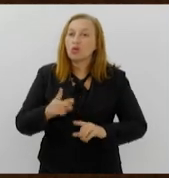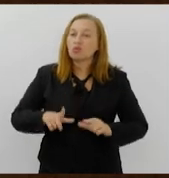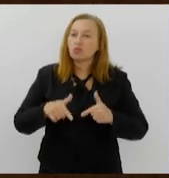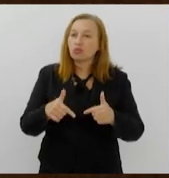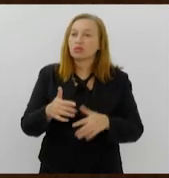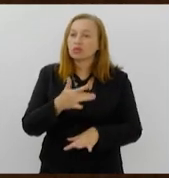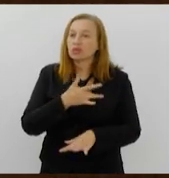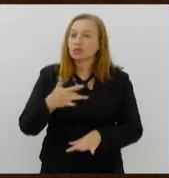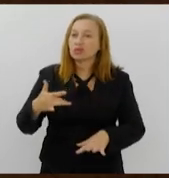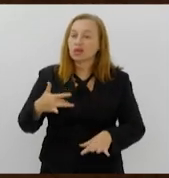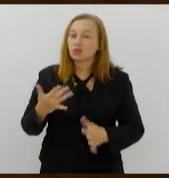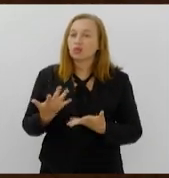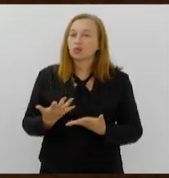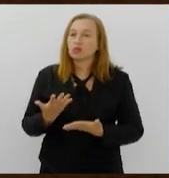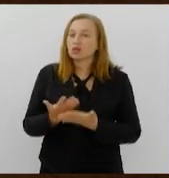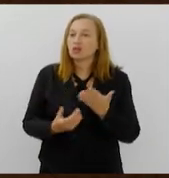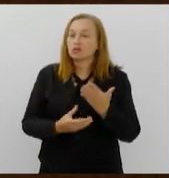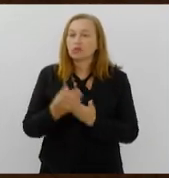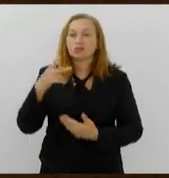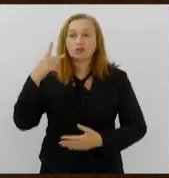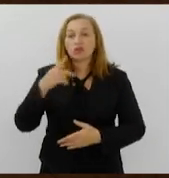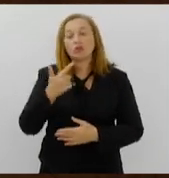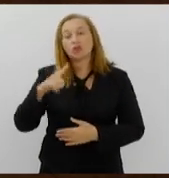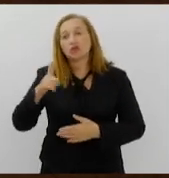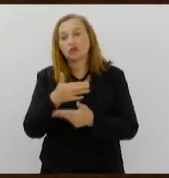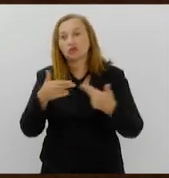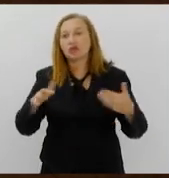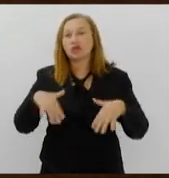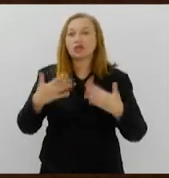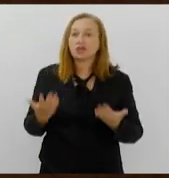mão dos políticos e de tantas outras coisas. Então,